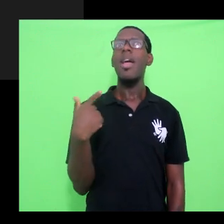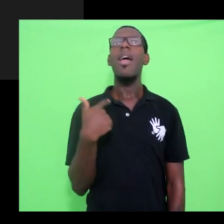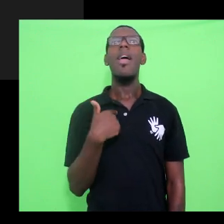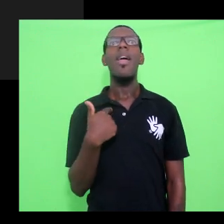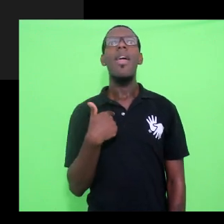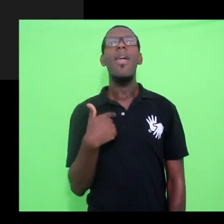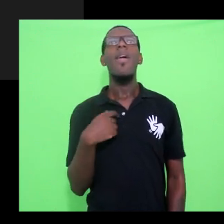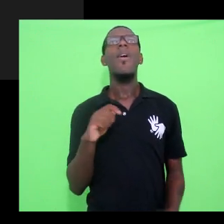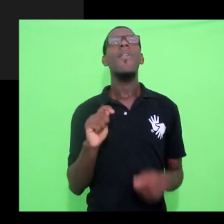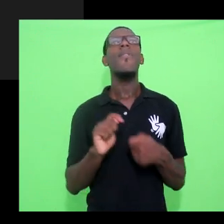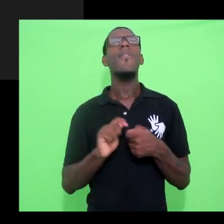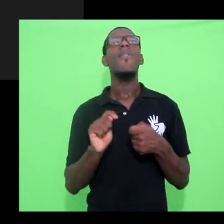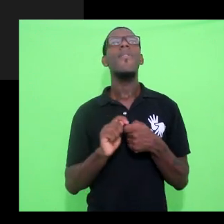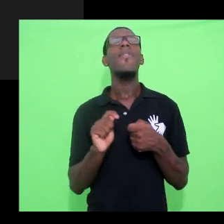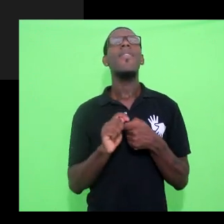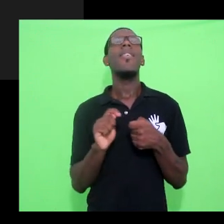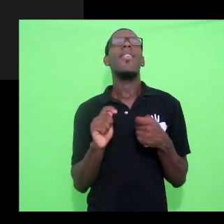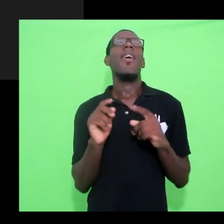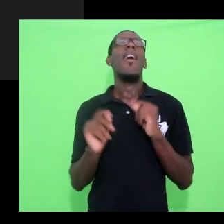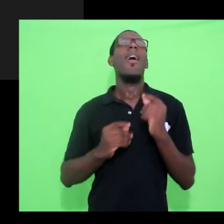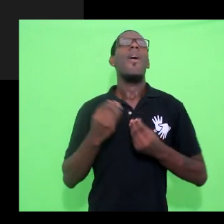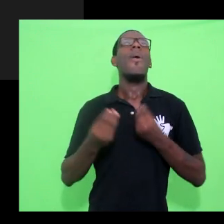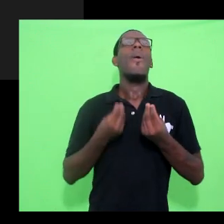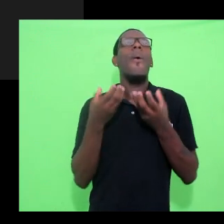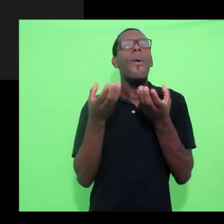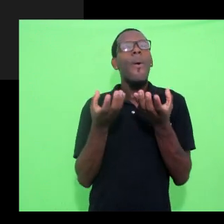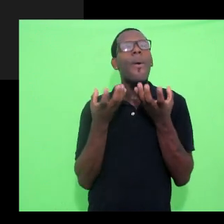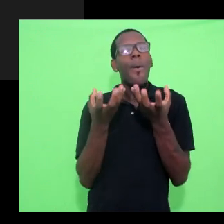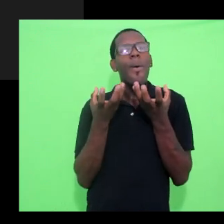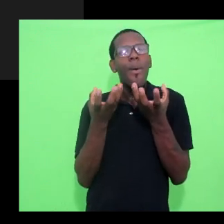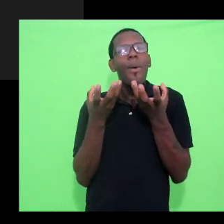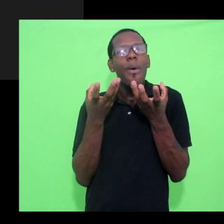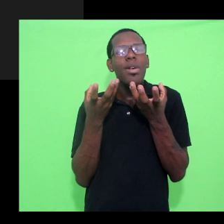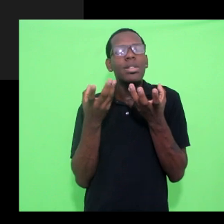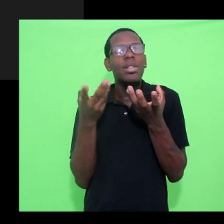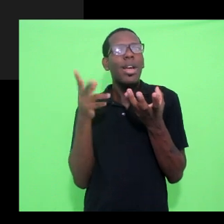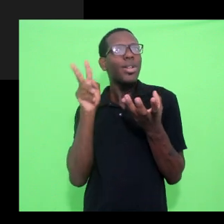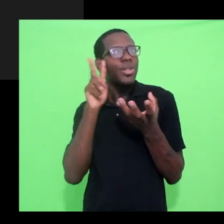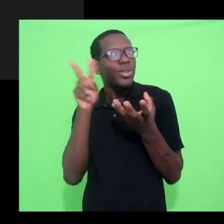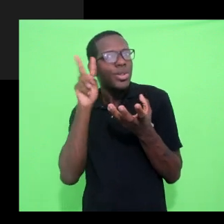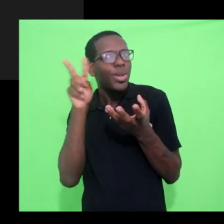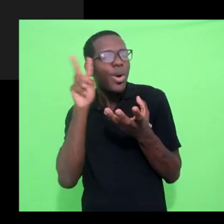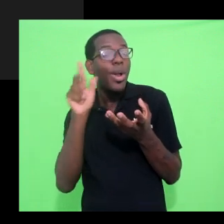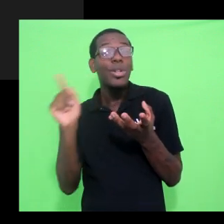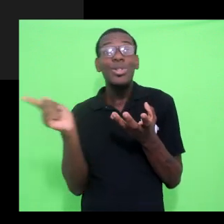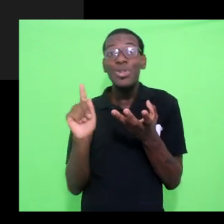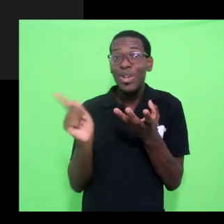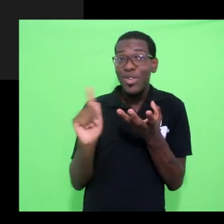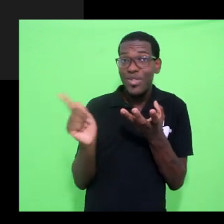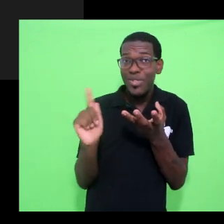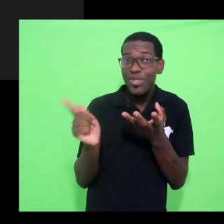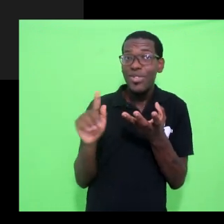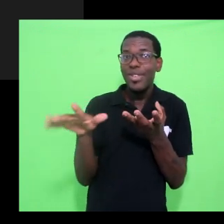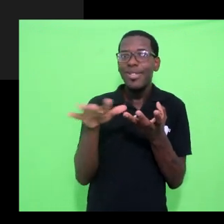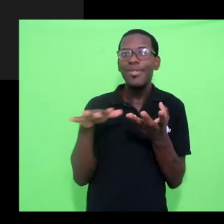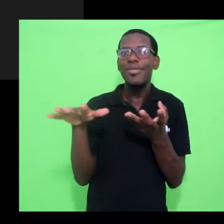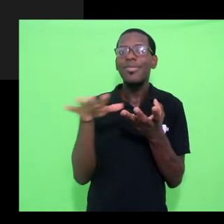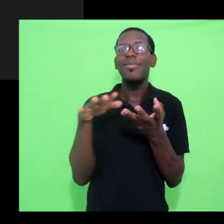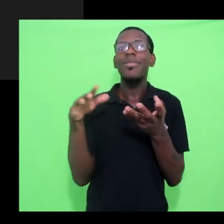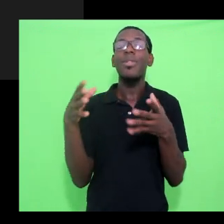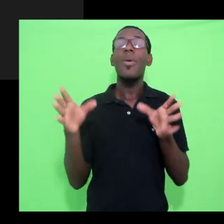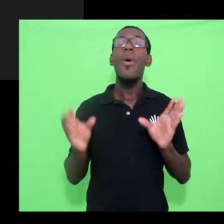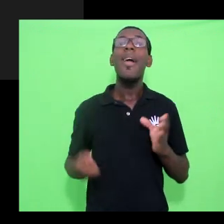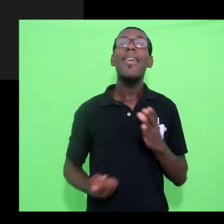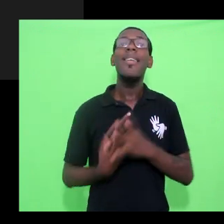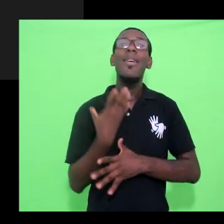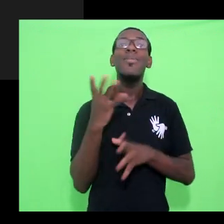e da Baixada de Sepetiba. Em 1954, eu vou explicar agora, de certa forma, como é